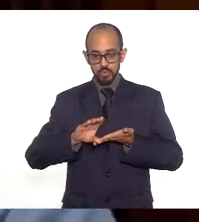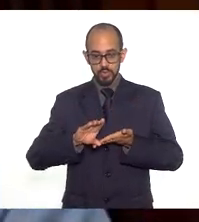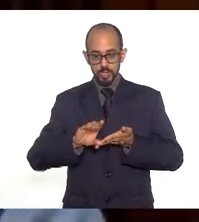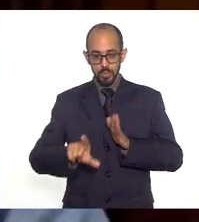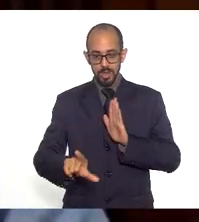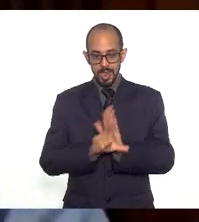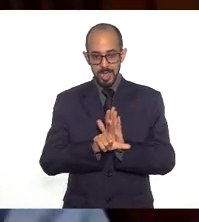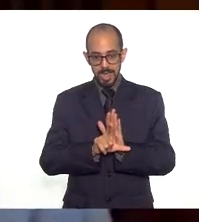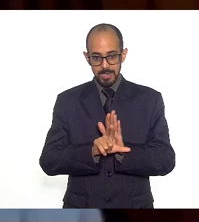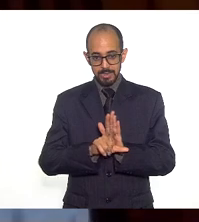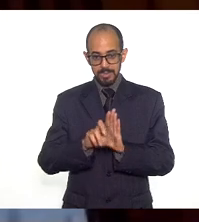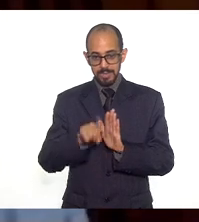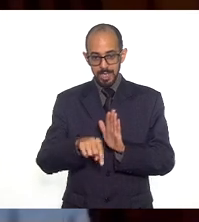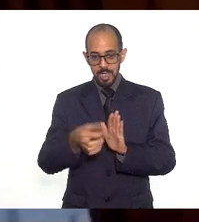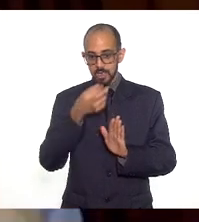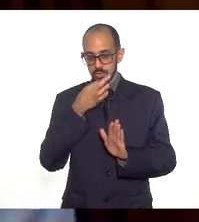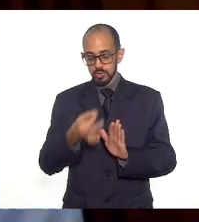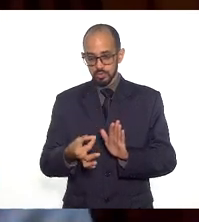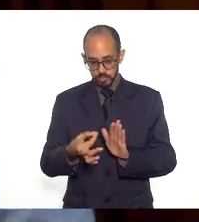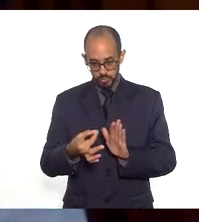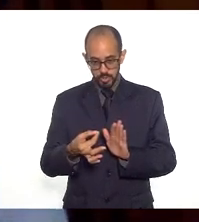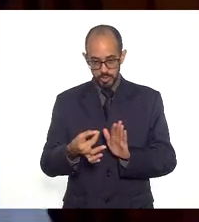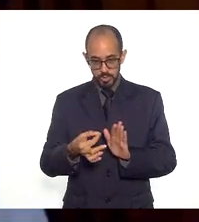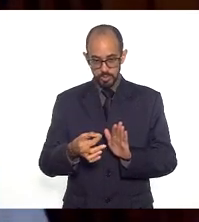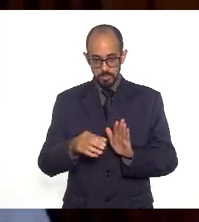o manifestar é o que nós estamos fazendo. O